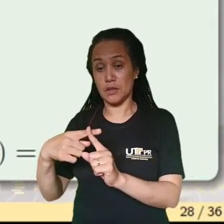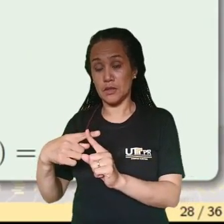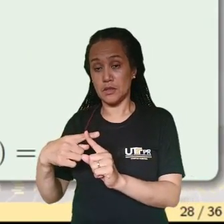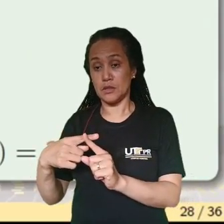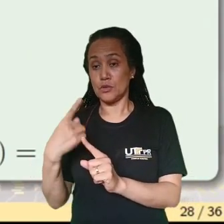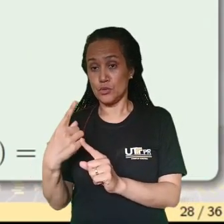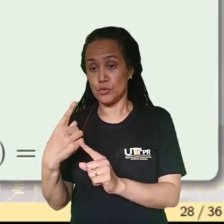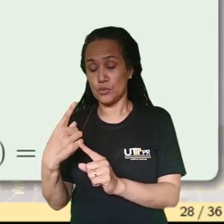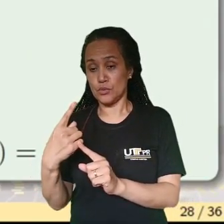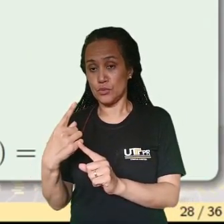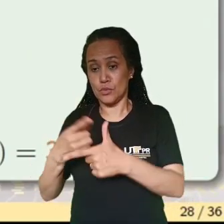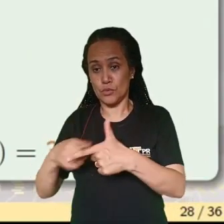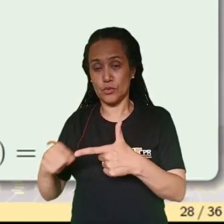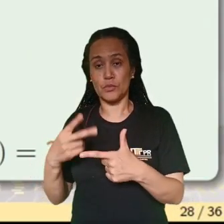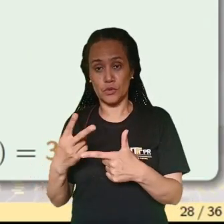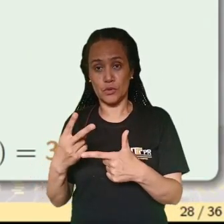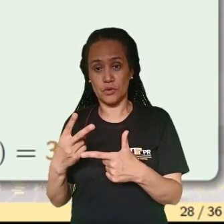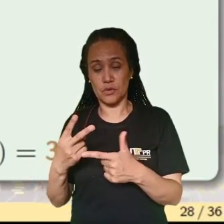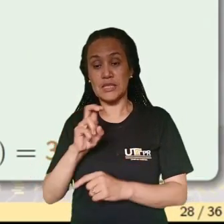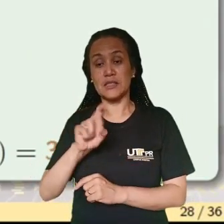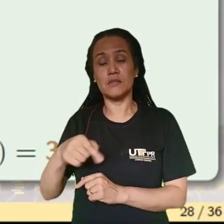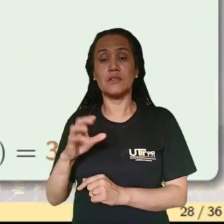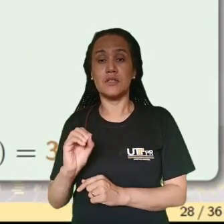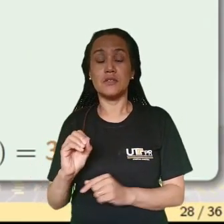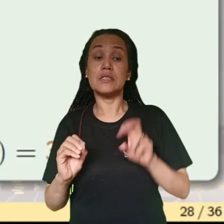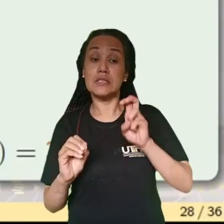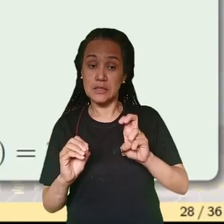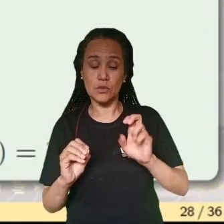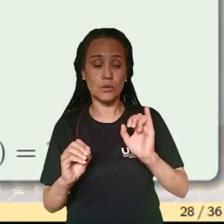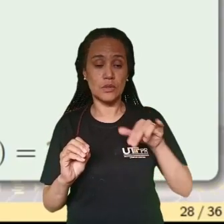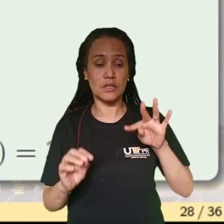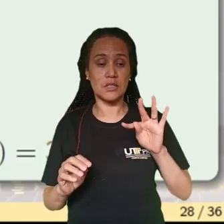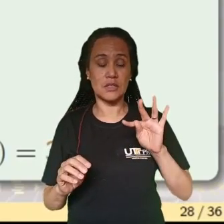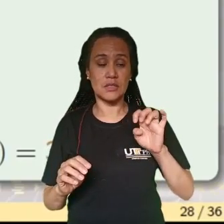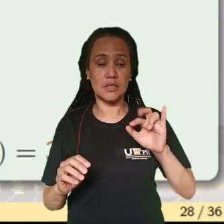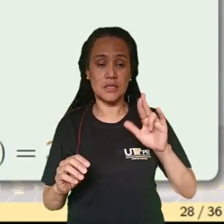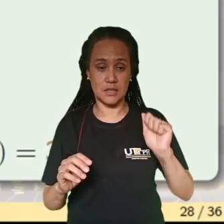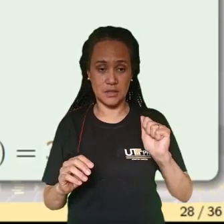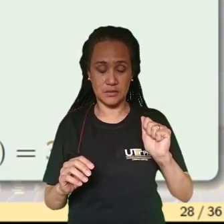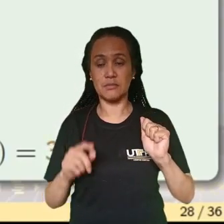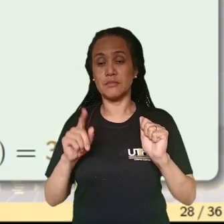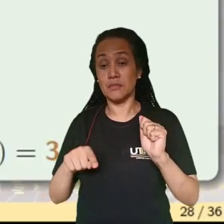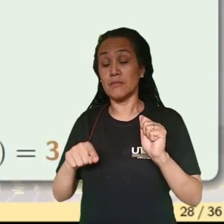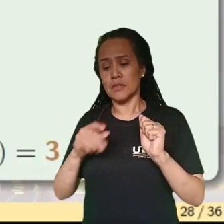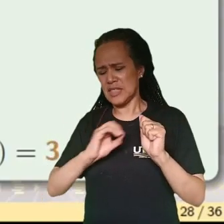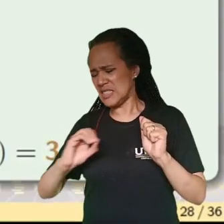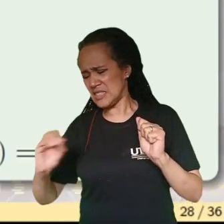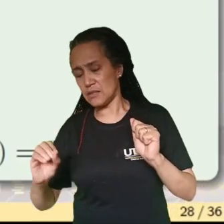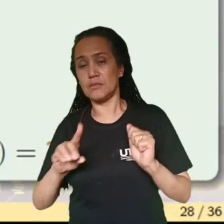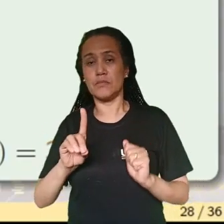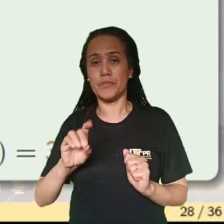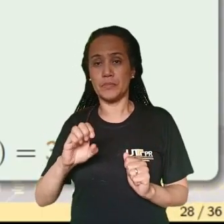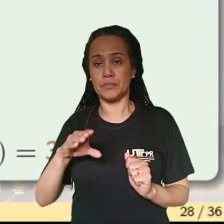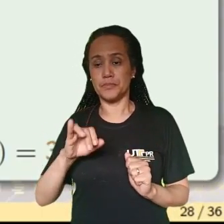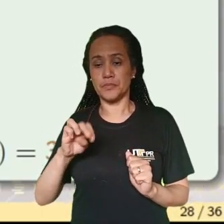que dá 5,0. Ou seja, 5 é a parte inteira e 0,0000 é a parte decimal, que é o